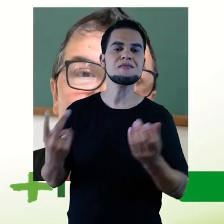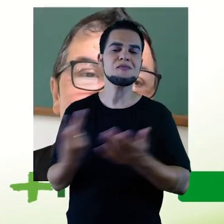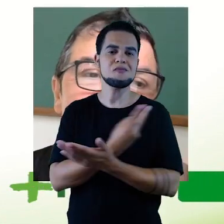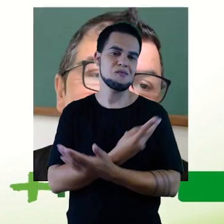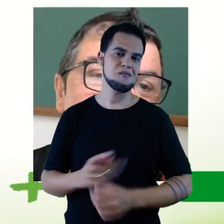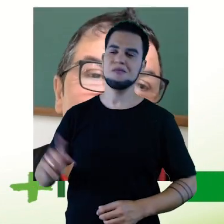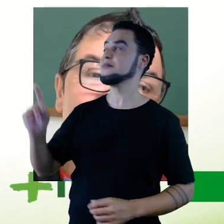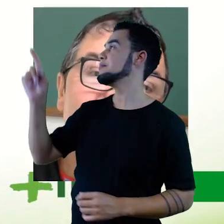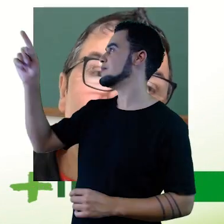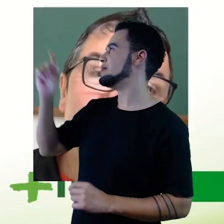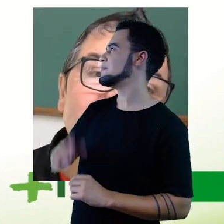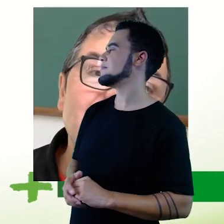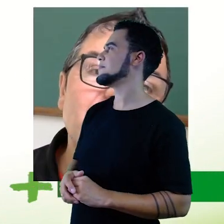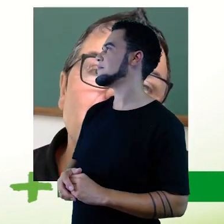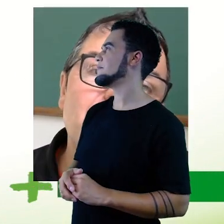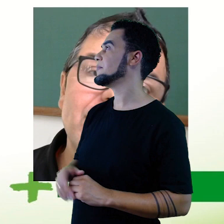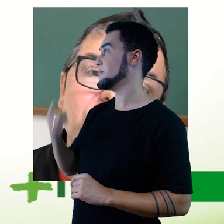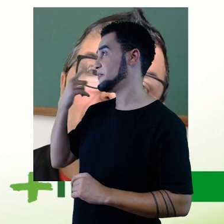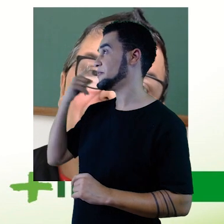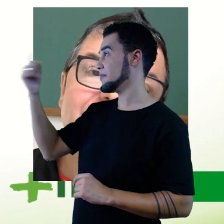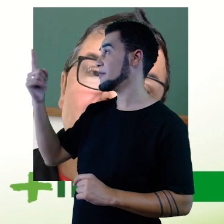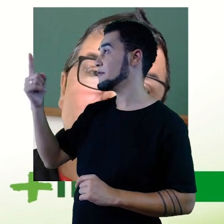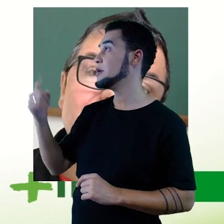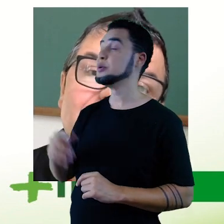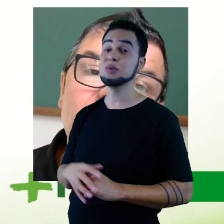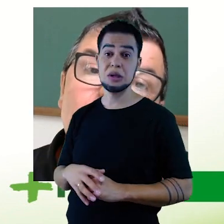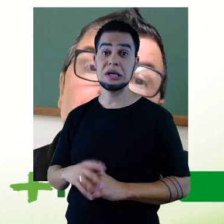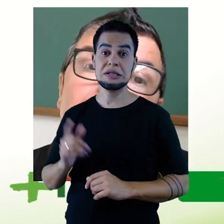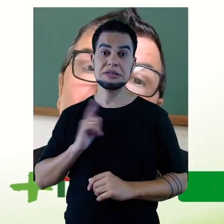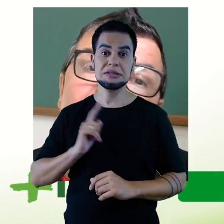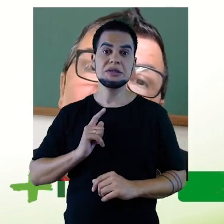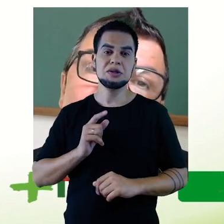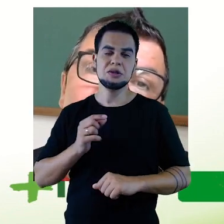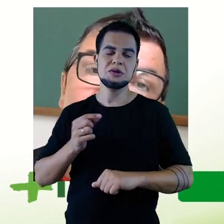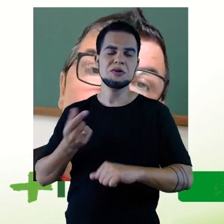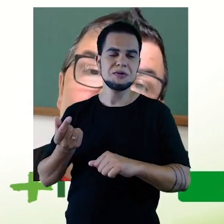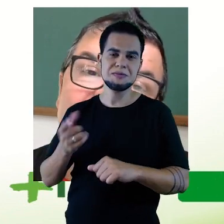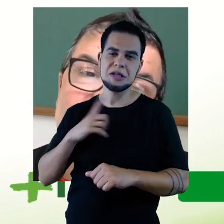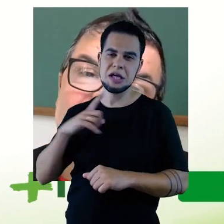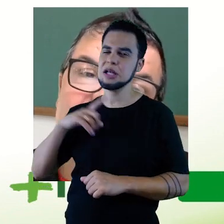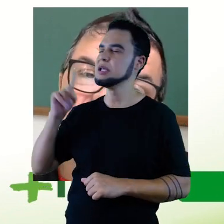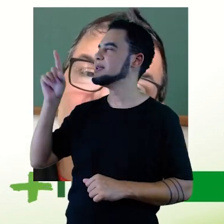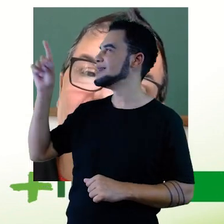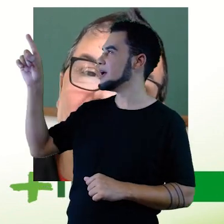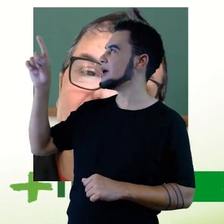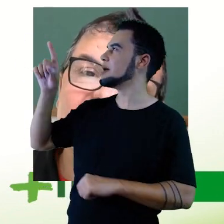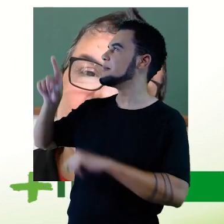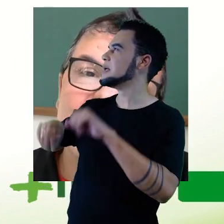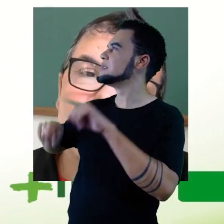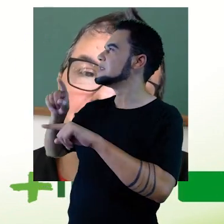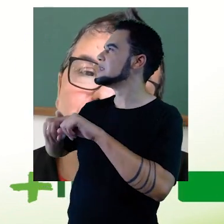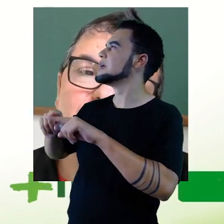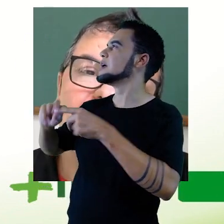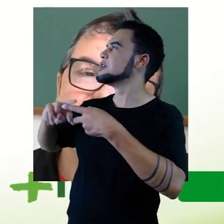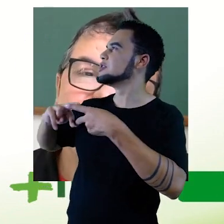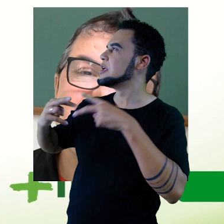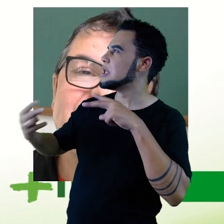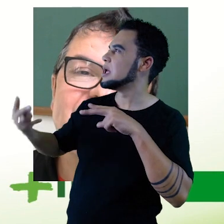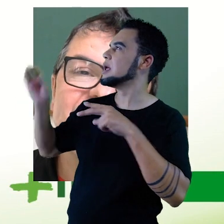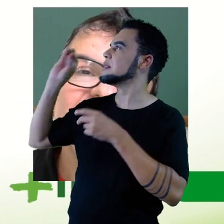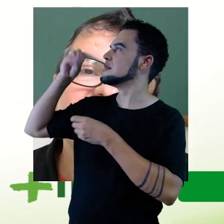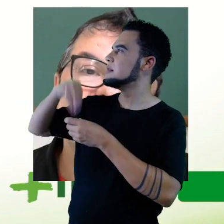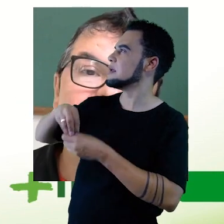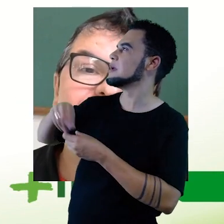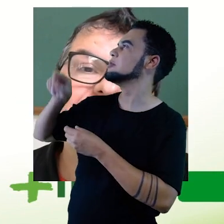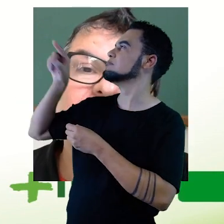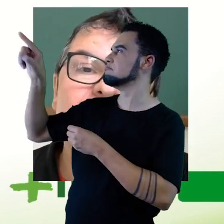mitose acontece. Você está vendo aqui no momento A? Tem uma célula mãe aqui, ó. Olha o material genético lá dentro, na forma de